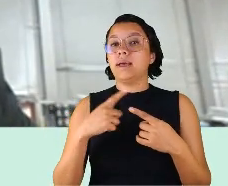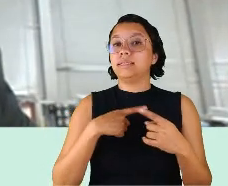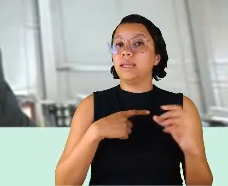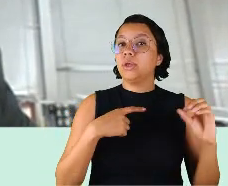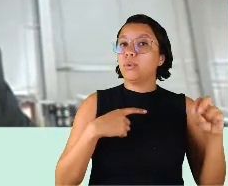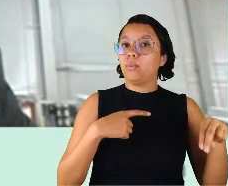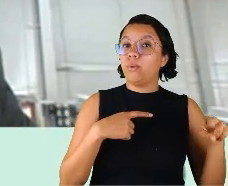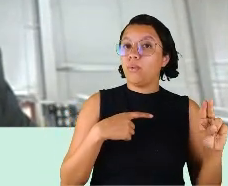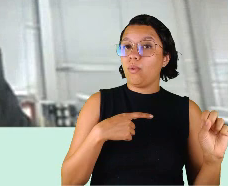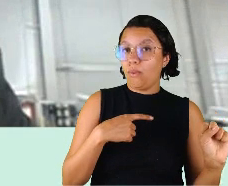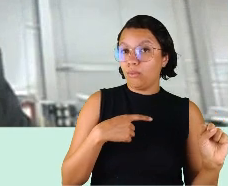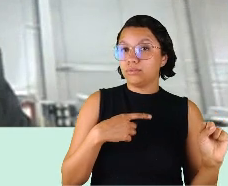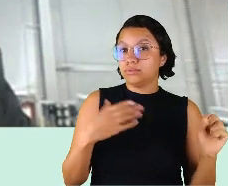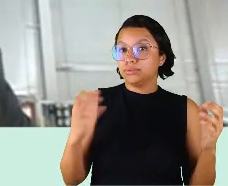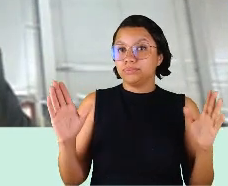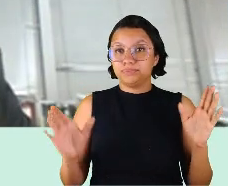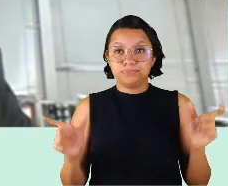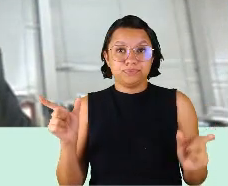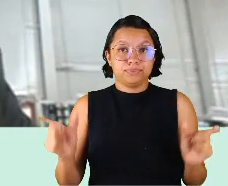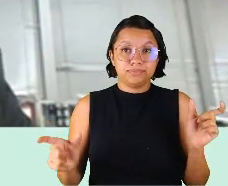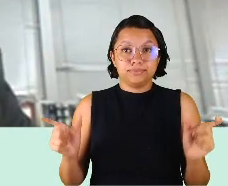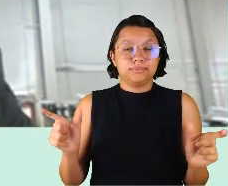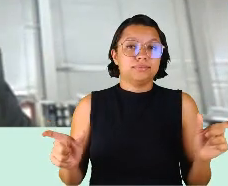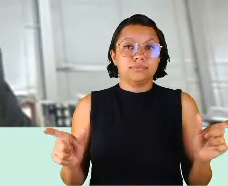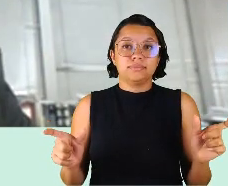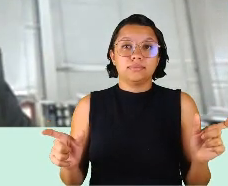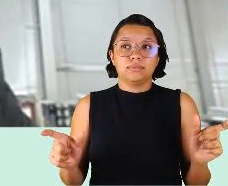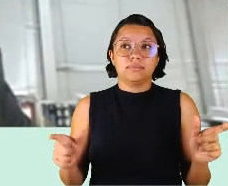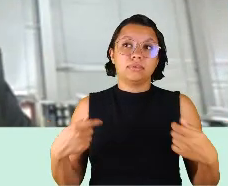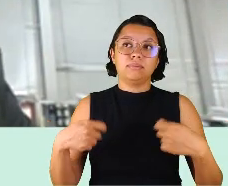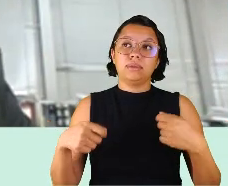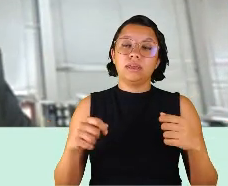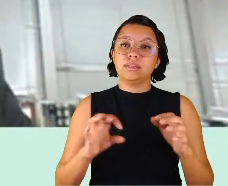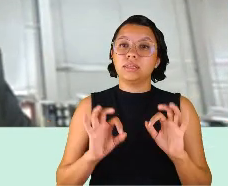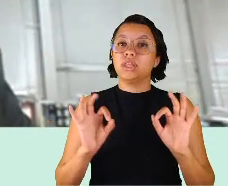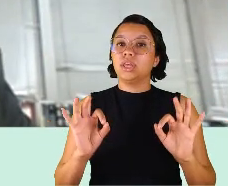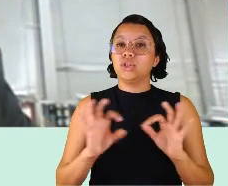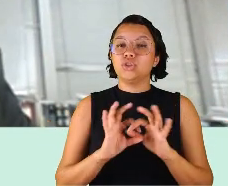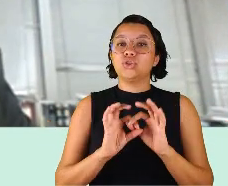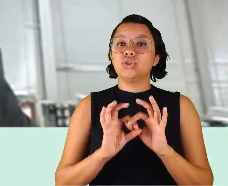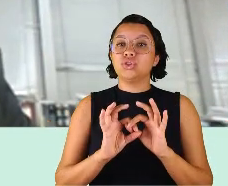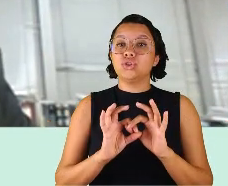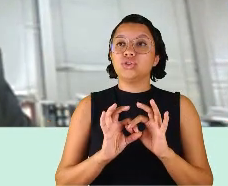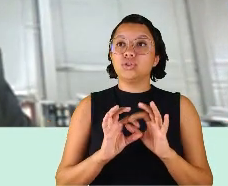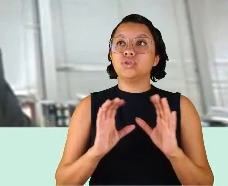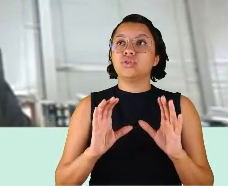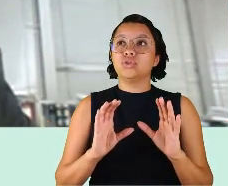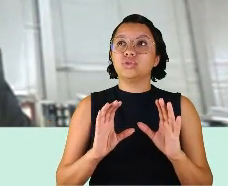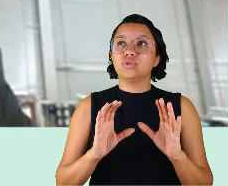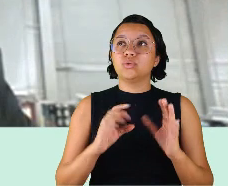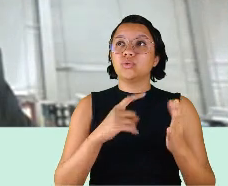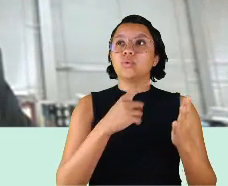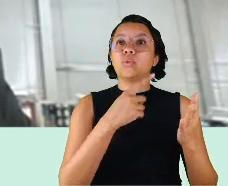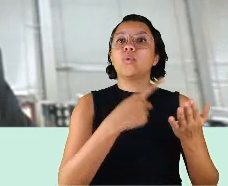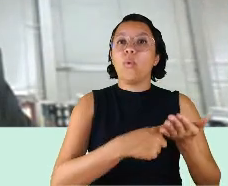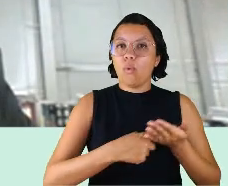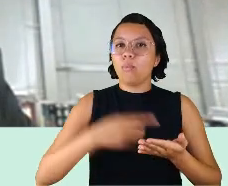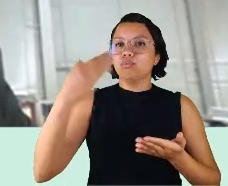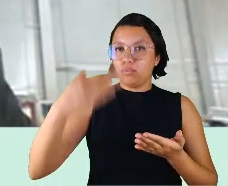né? Certo? Você tem que deixar comprovado, né, que o